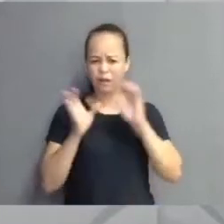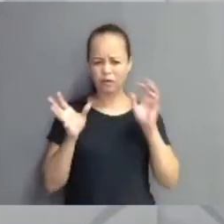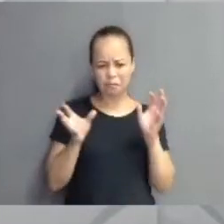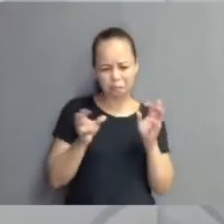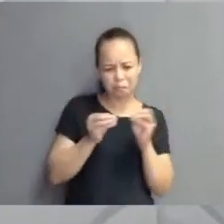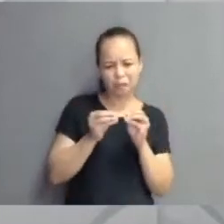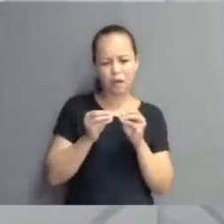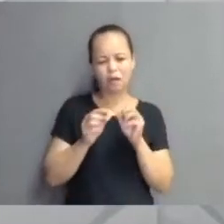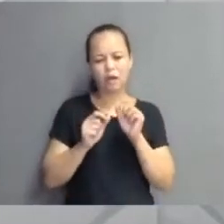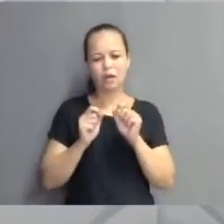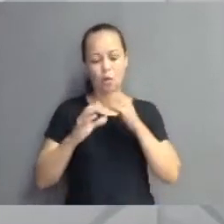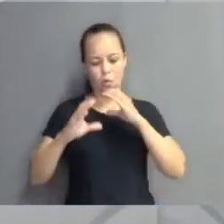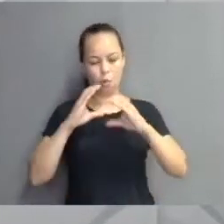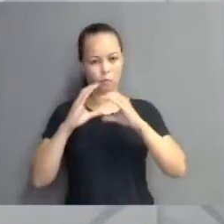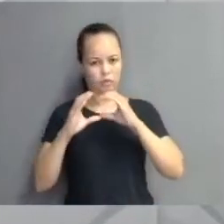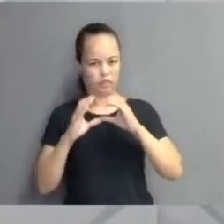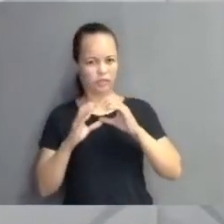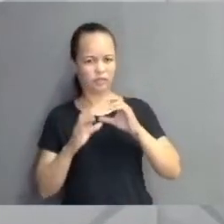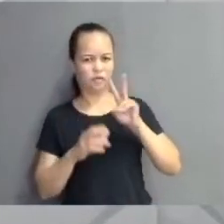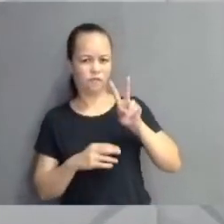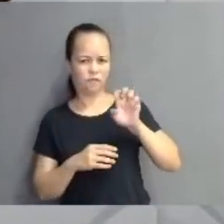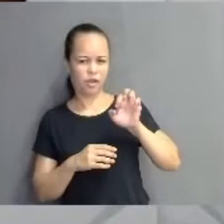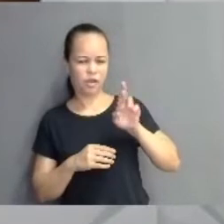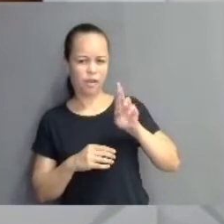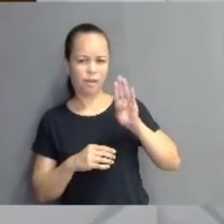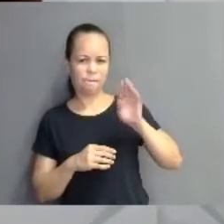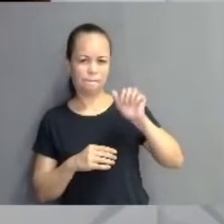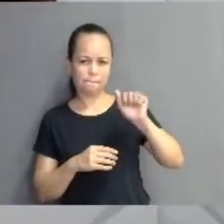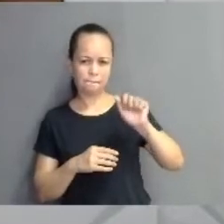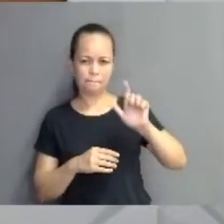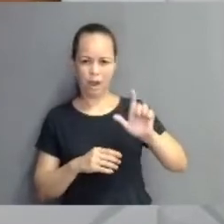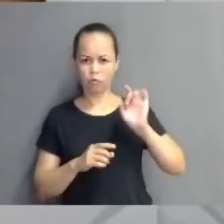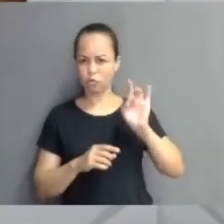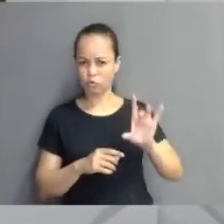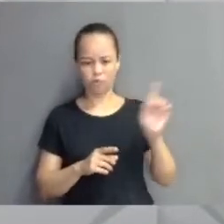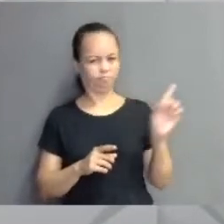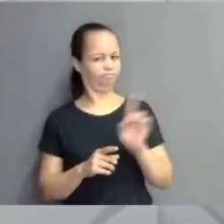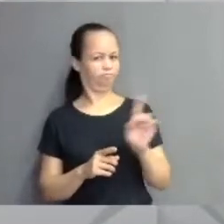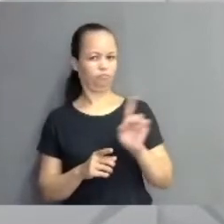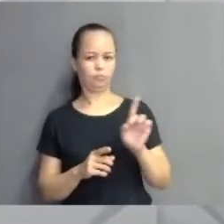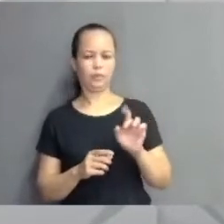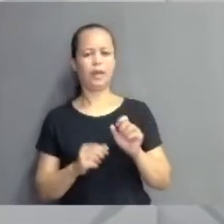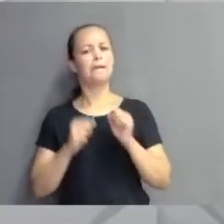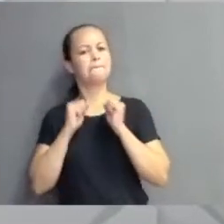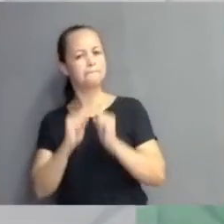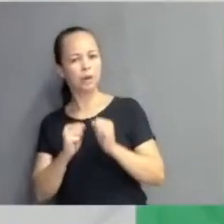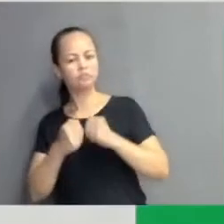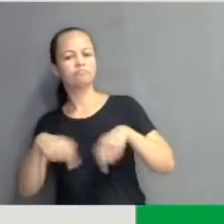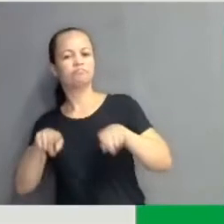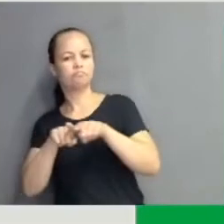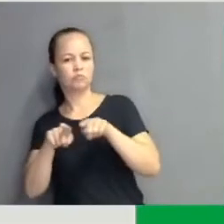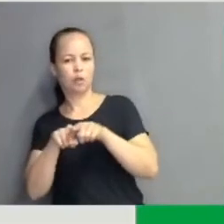apenas a comunicação verbal a comunicação é é bem pode ser uma comunicação